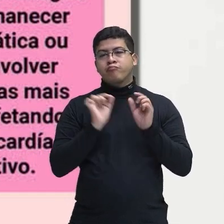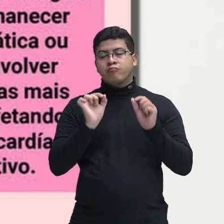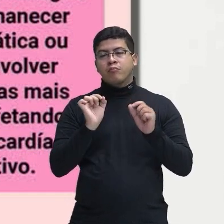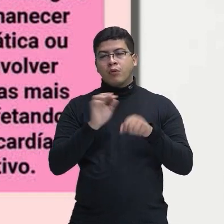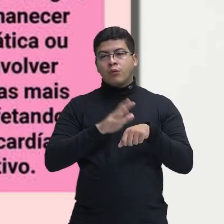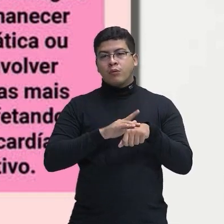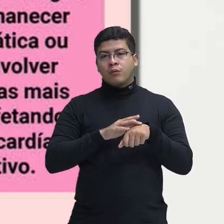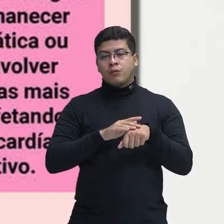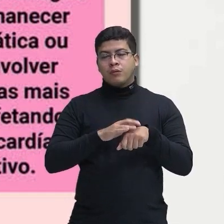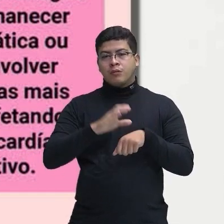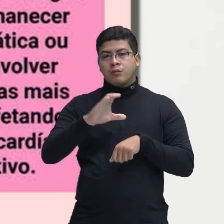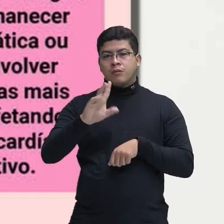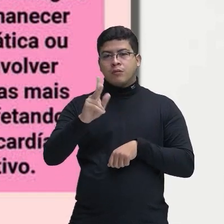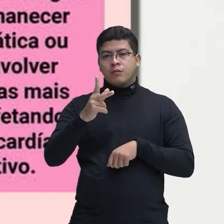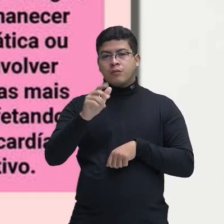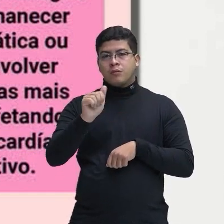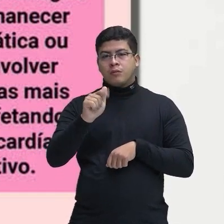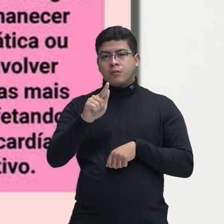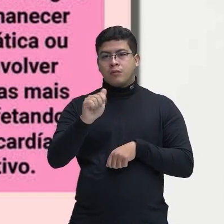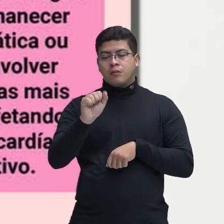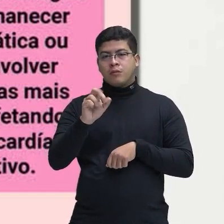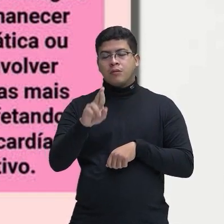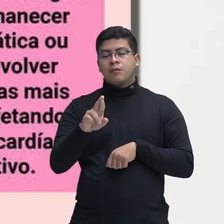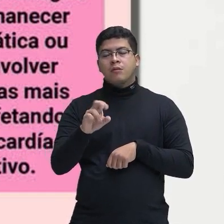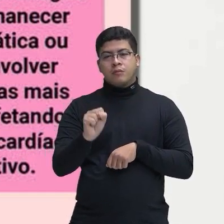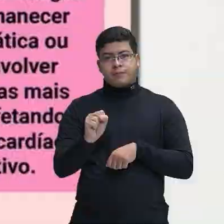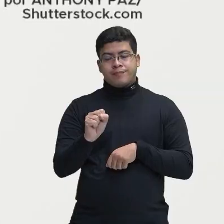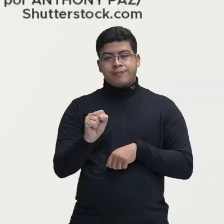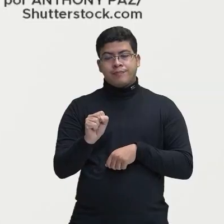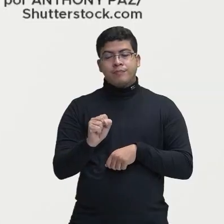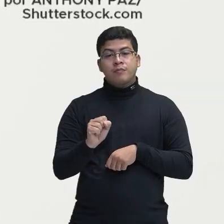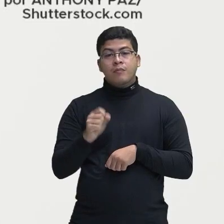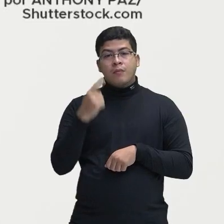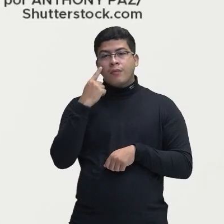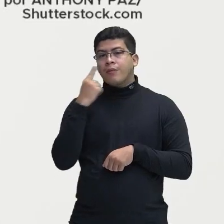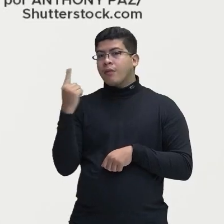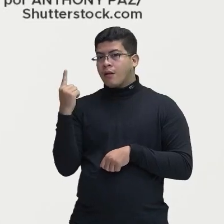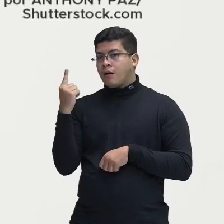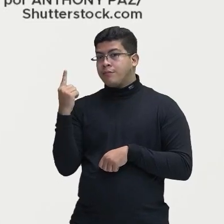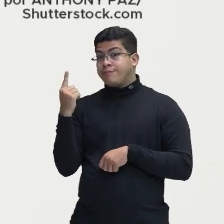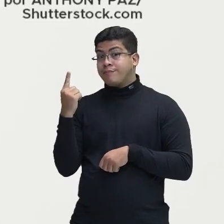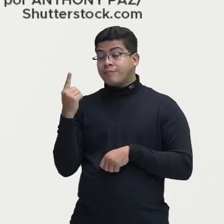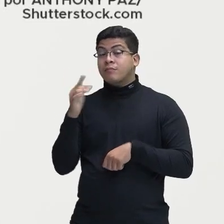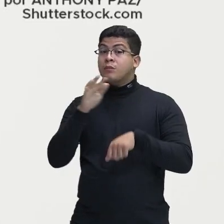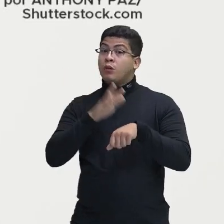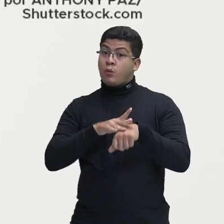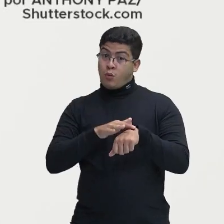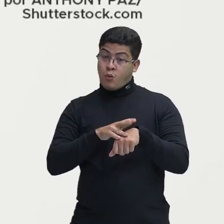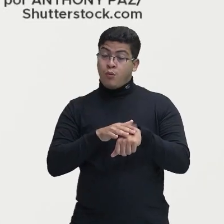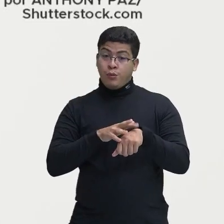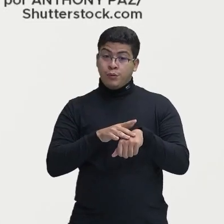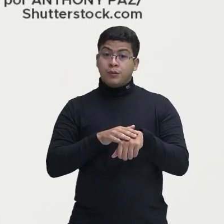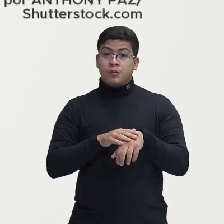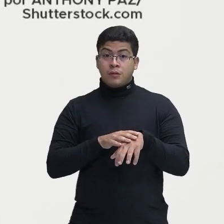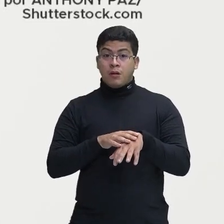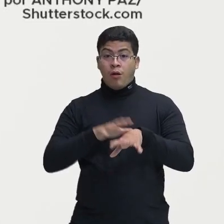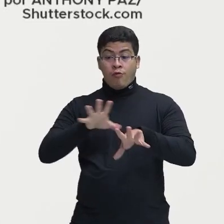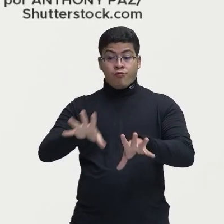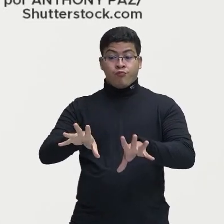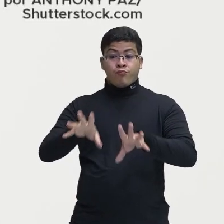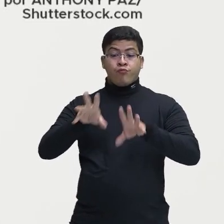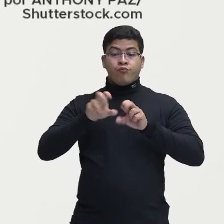também doenças que são infectocontagiosas, né, que acaba tendo uma relação com essas doenças. A gente